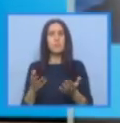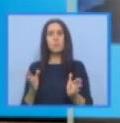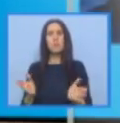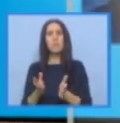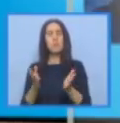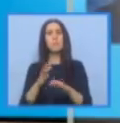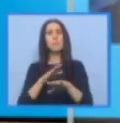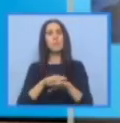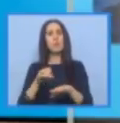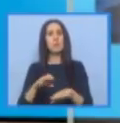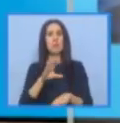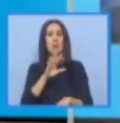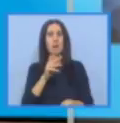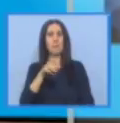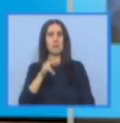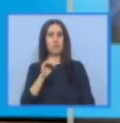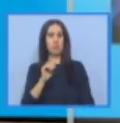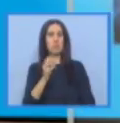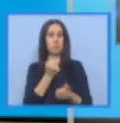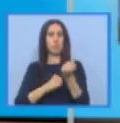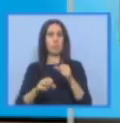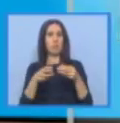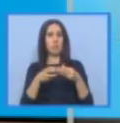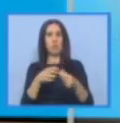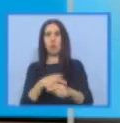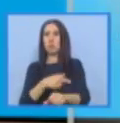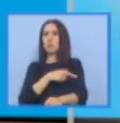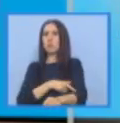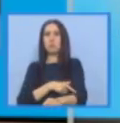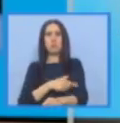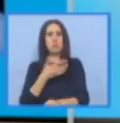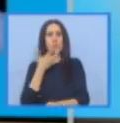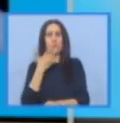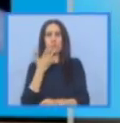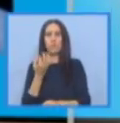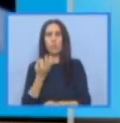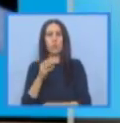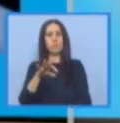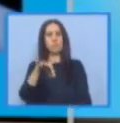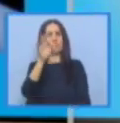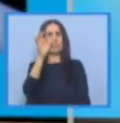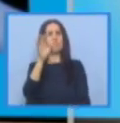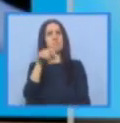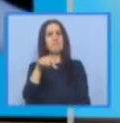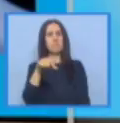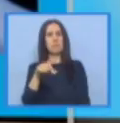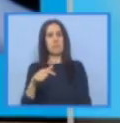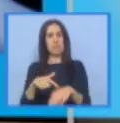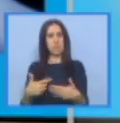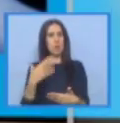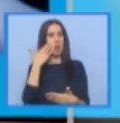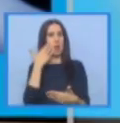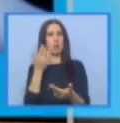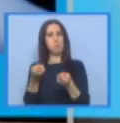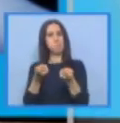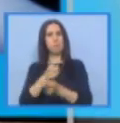incentivadas pelo Hamas, que é um movimento radicalíssimo e que foi eleito e que está neste momento no